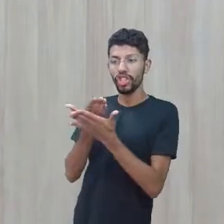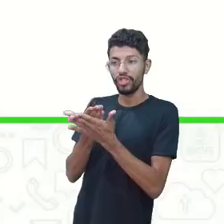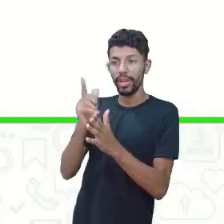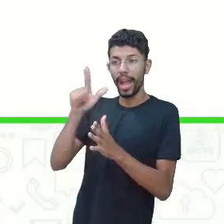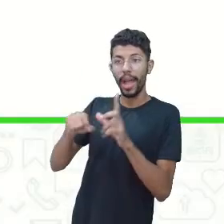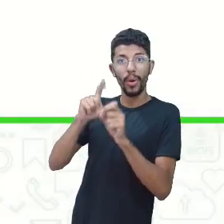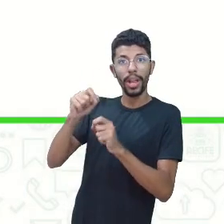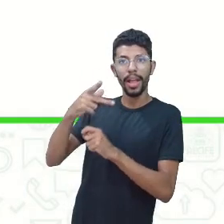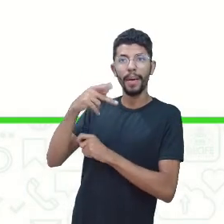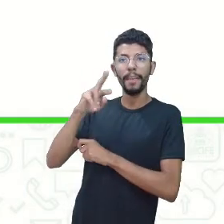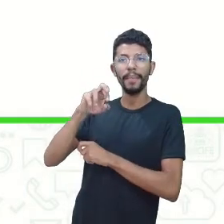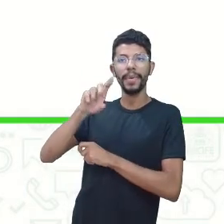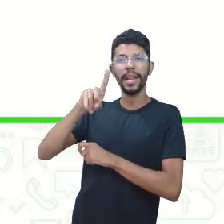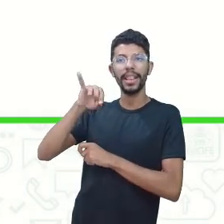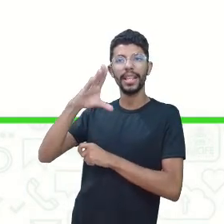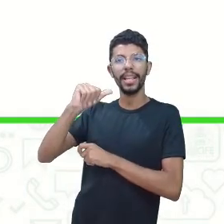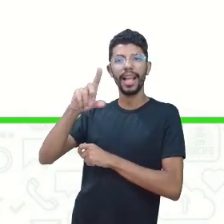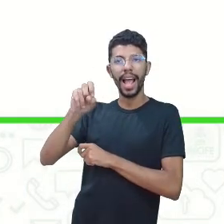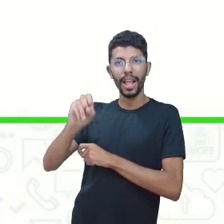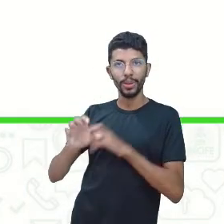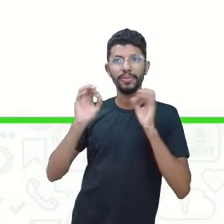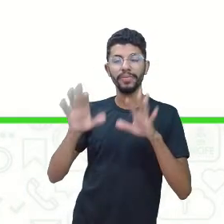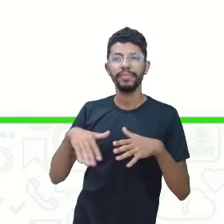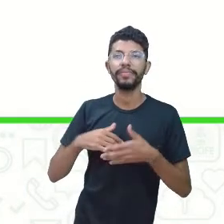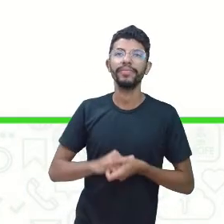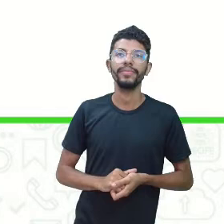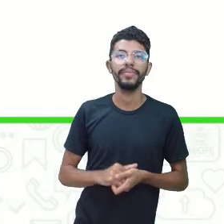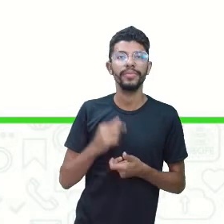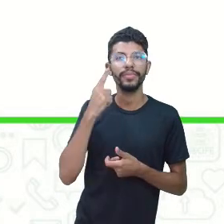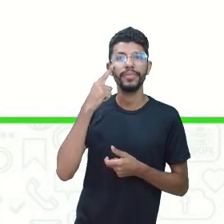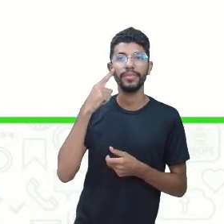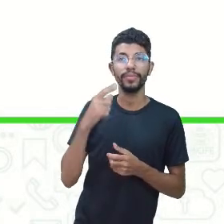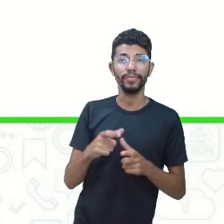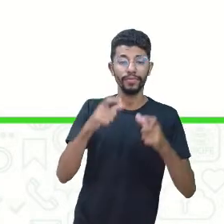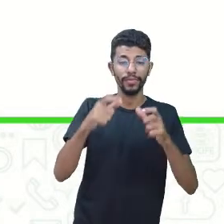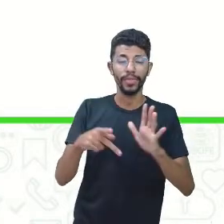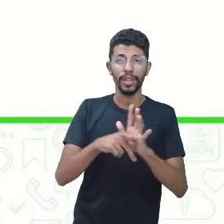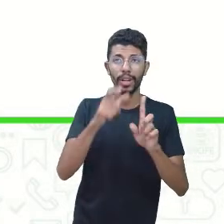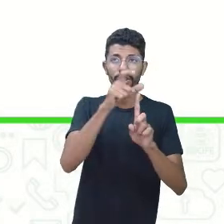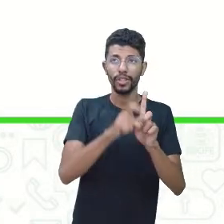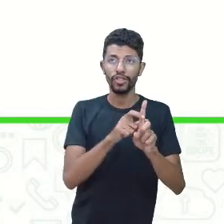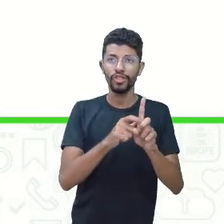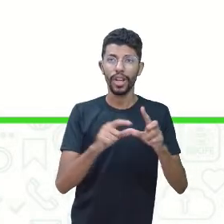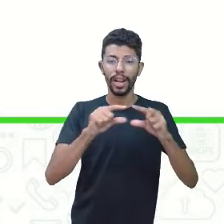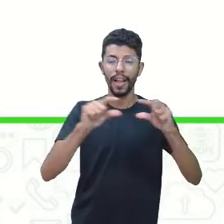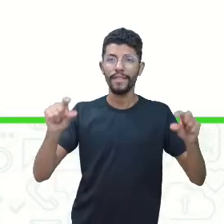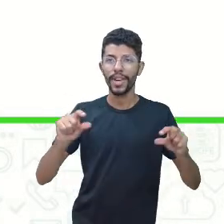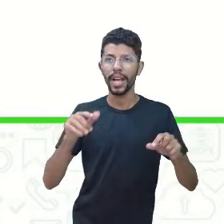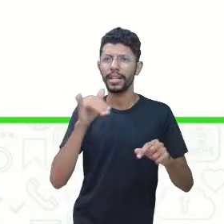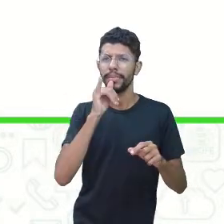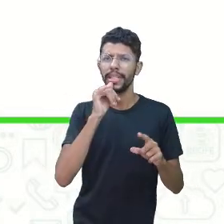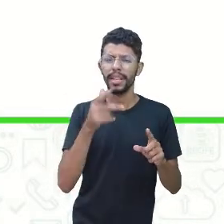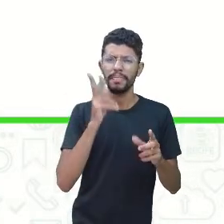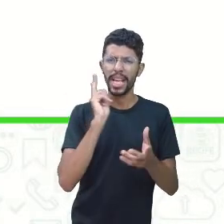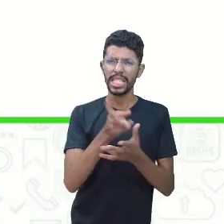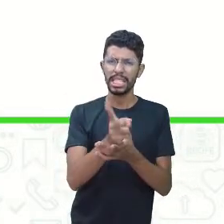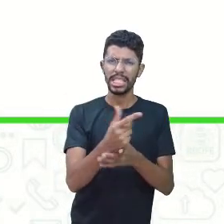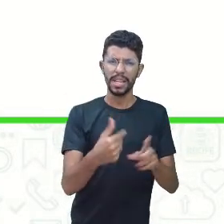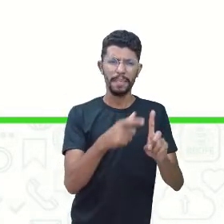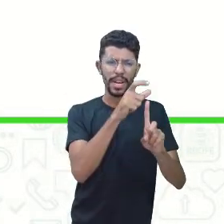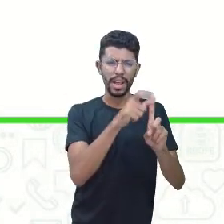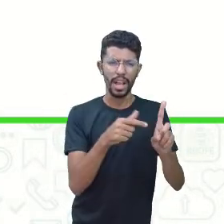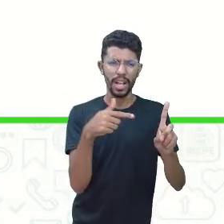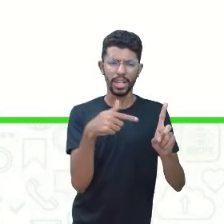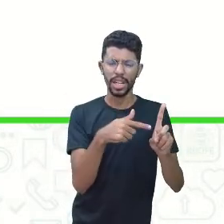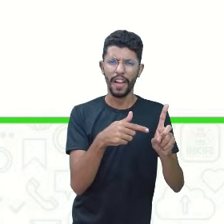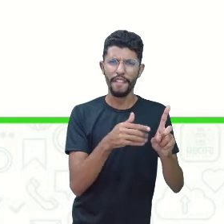Ordem de sujeito na oração. Nem sempre o sujeito vem na frente, como eu disse agora, Maria